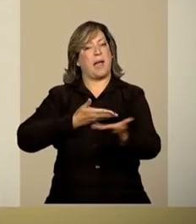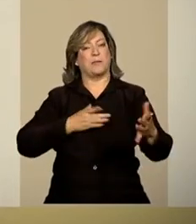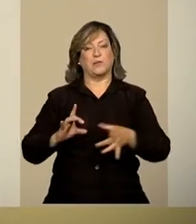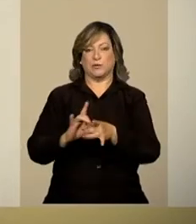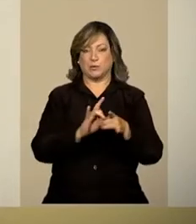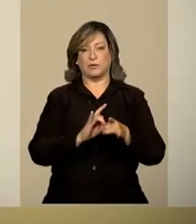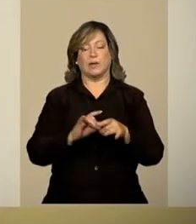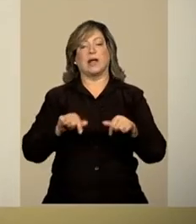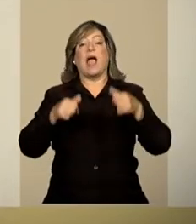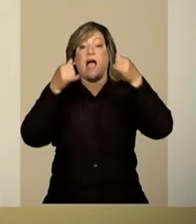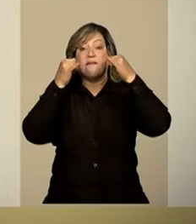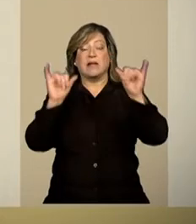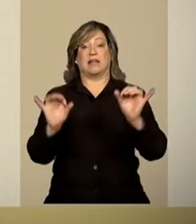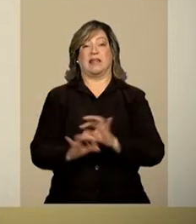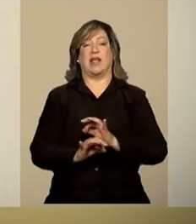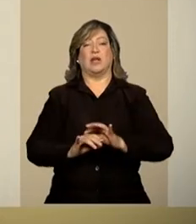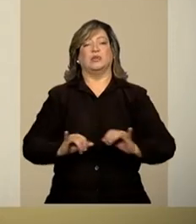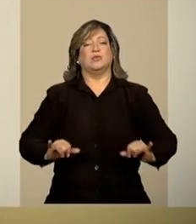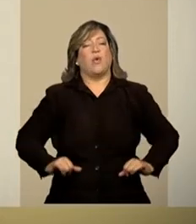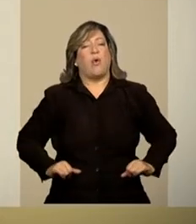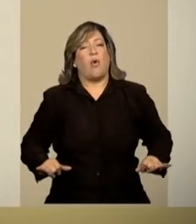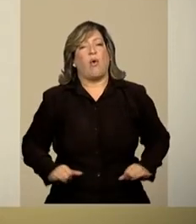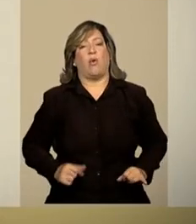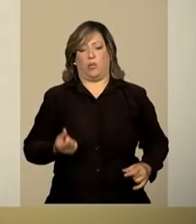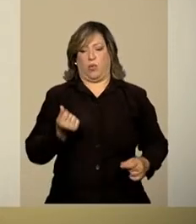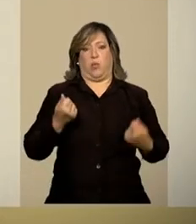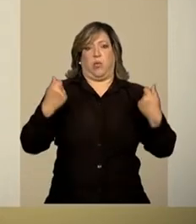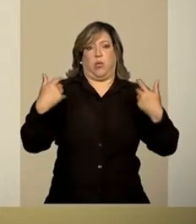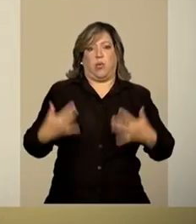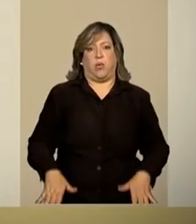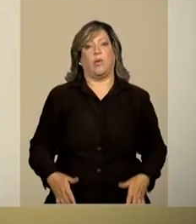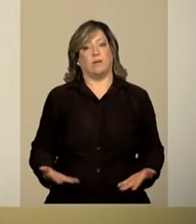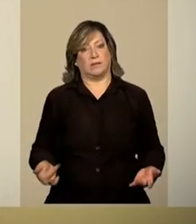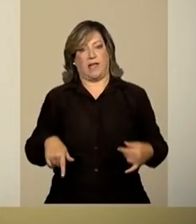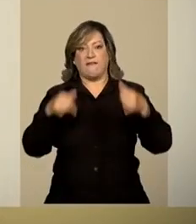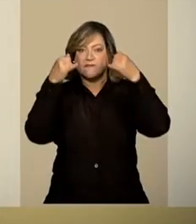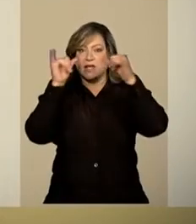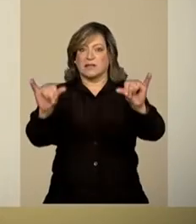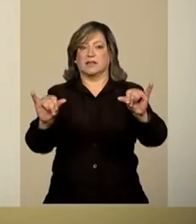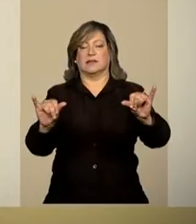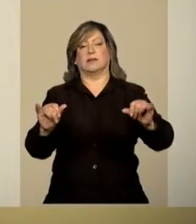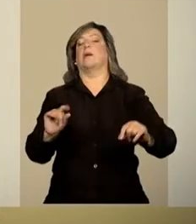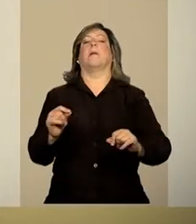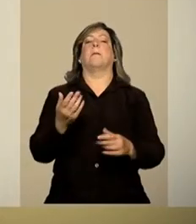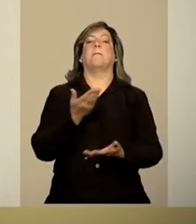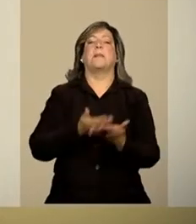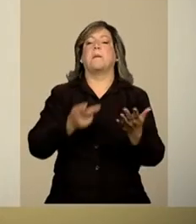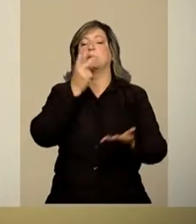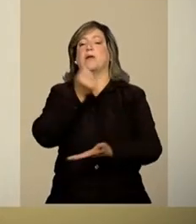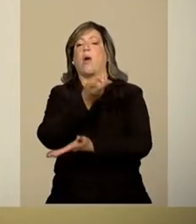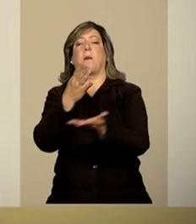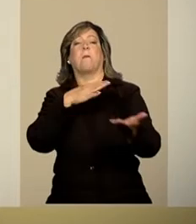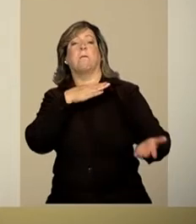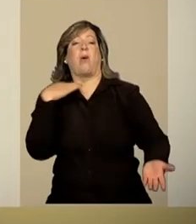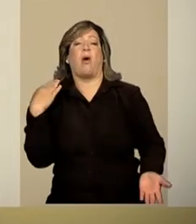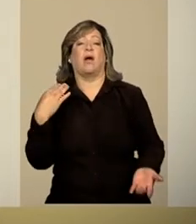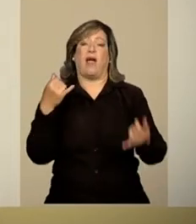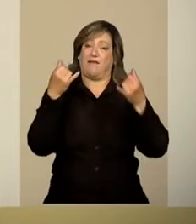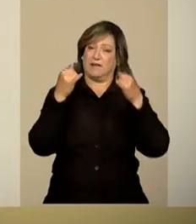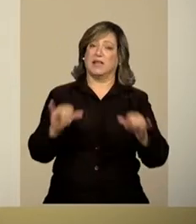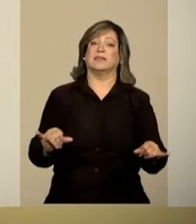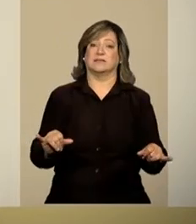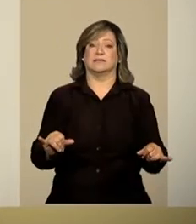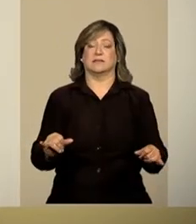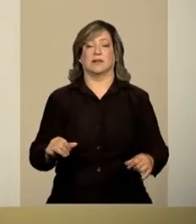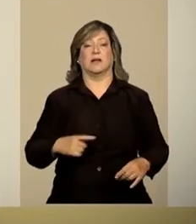mesmo tempo evitamos tratamentos Dolorosos E custosos como eu disse evitamos a perda ou comprometimento de vidas